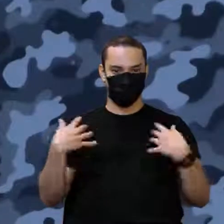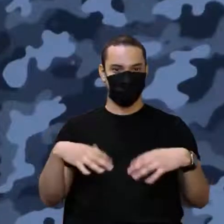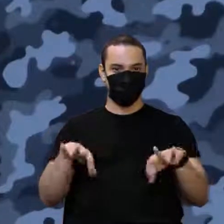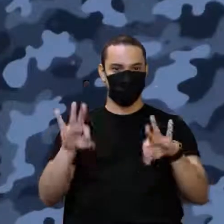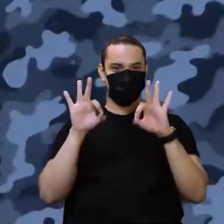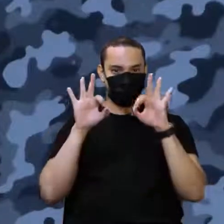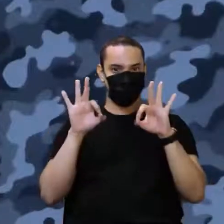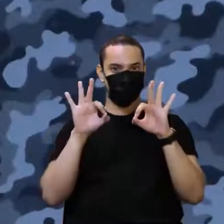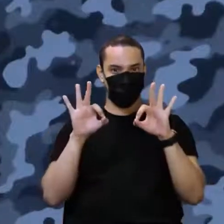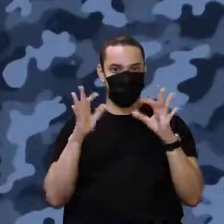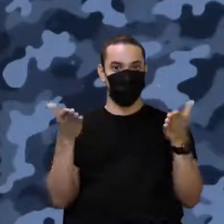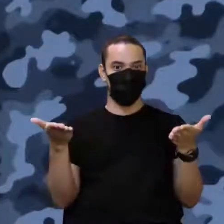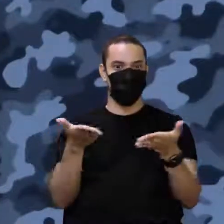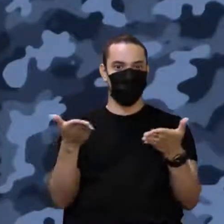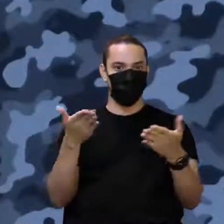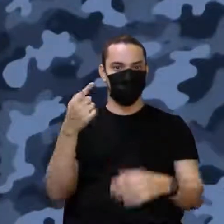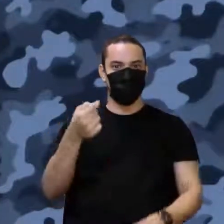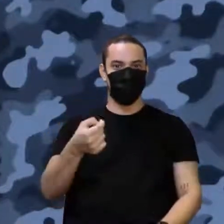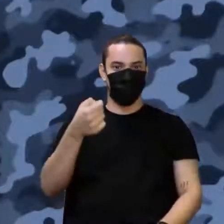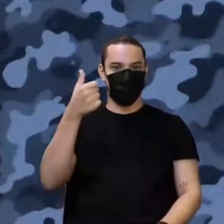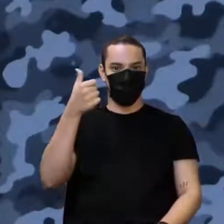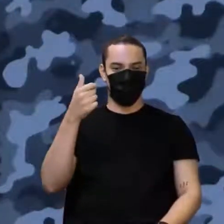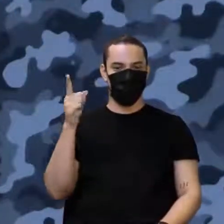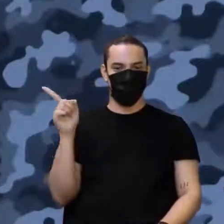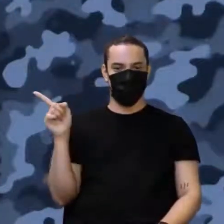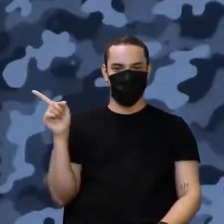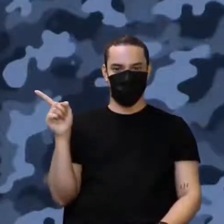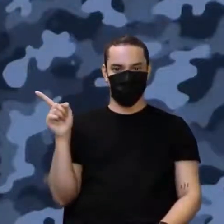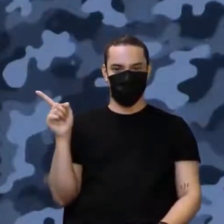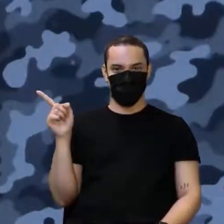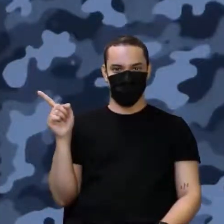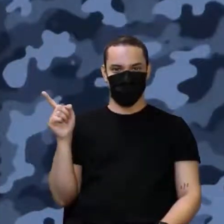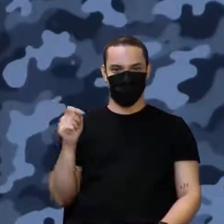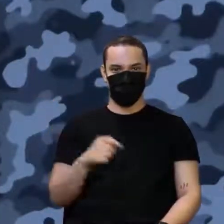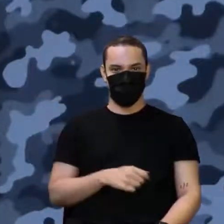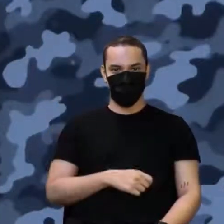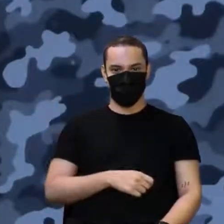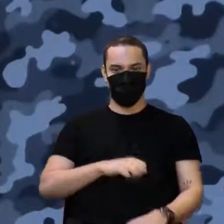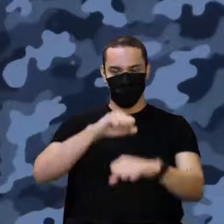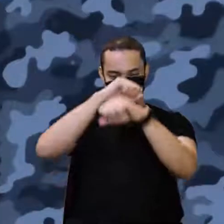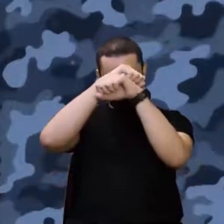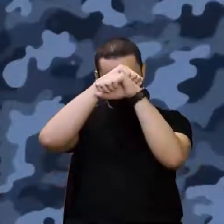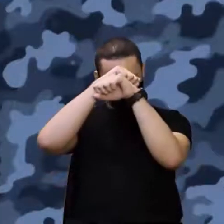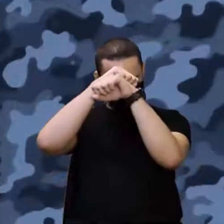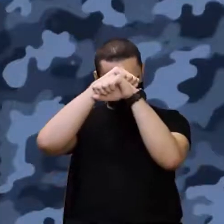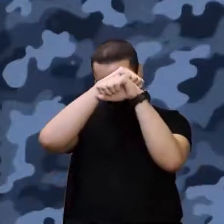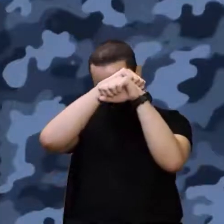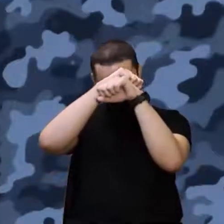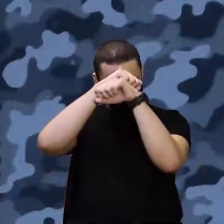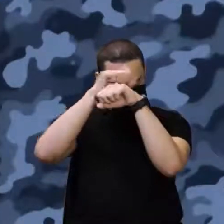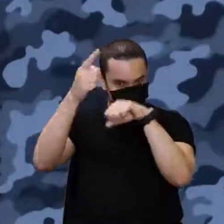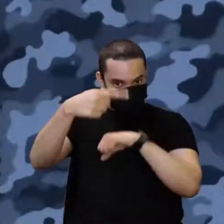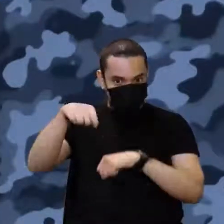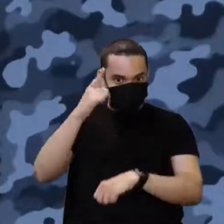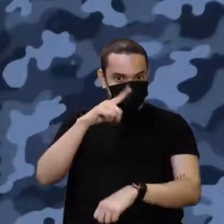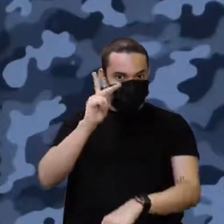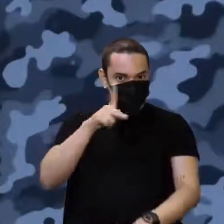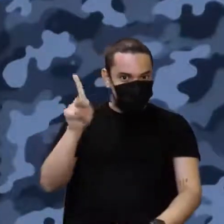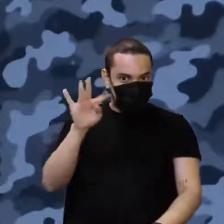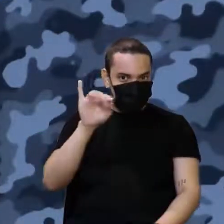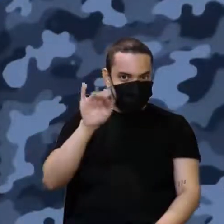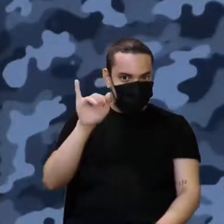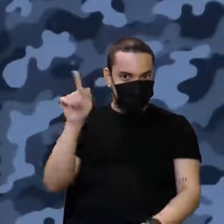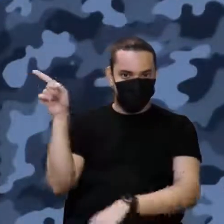Show, hein? Agora, tô quase camuflado. Só se eu me cobrisse todinha aqui, né? Olha já. Consegue? Consegue ver,